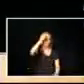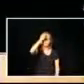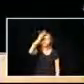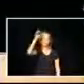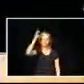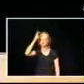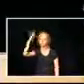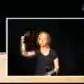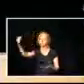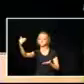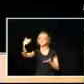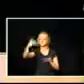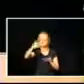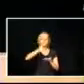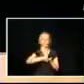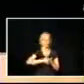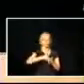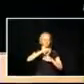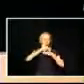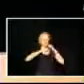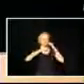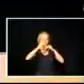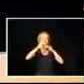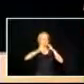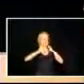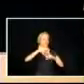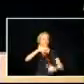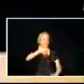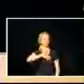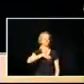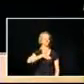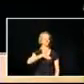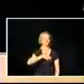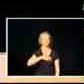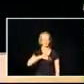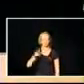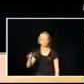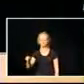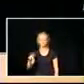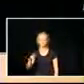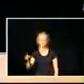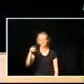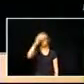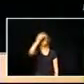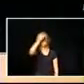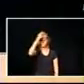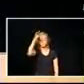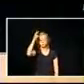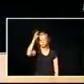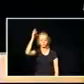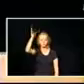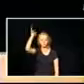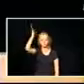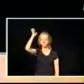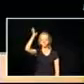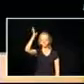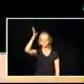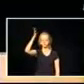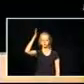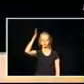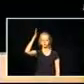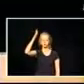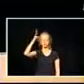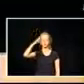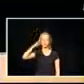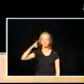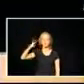da revisão salarial aos servidores públicos municipais da Prefeitura. Para lembrar, o que nós fizemos